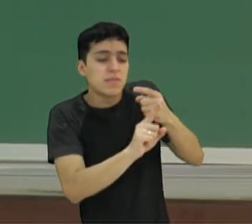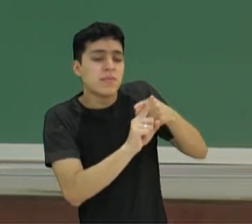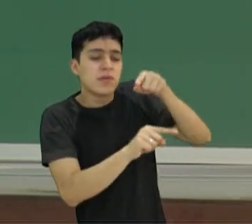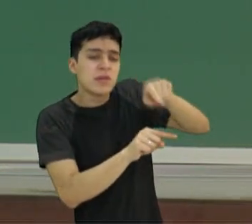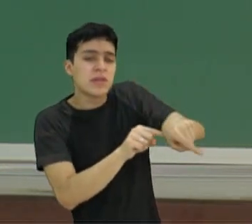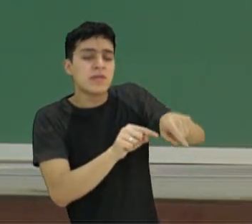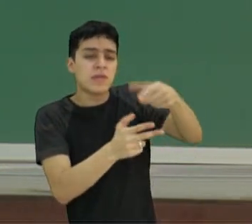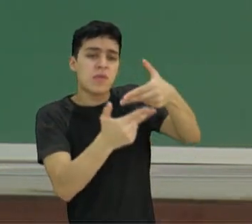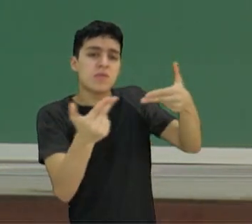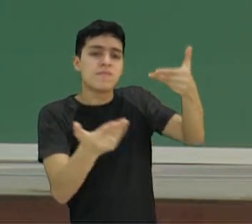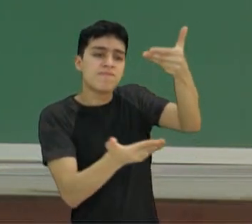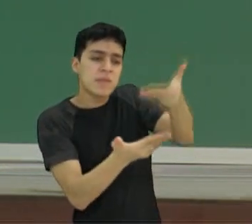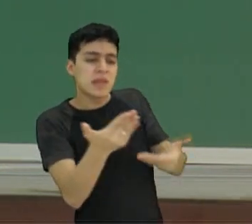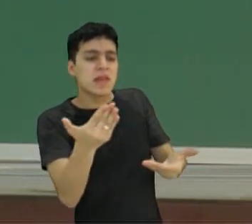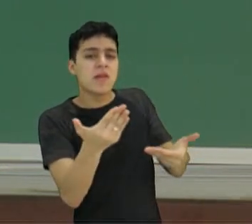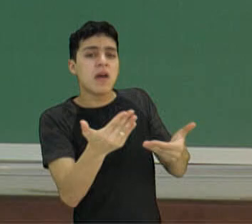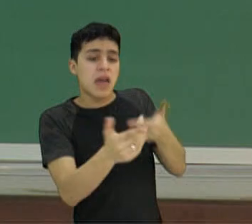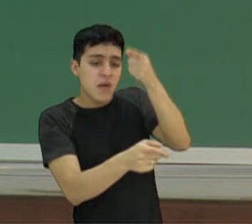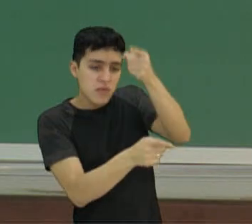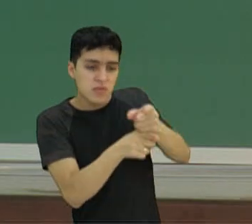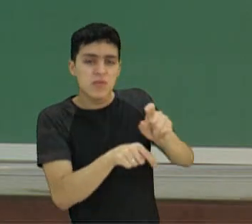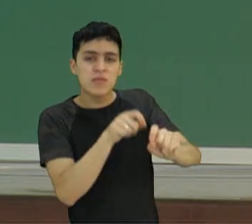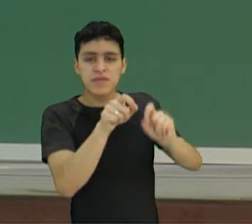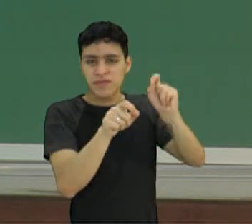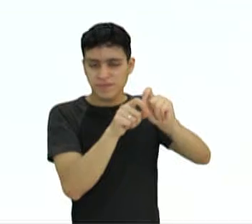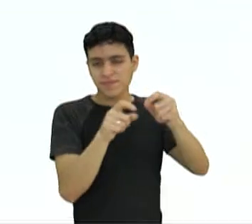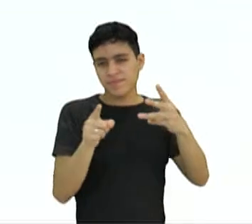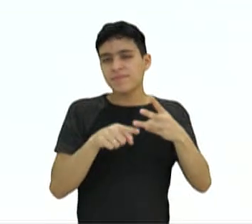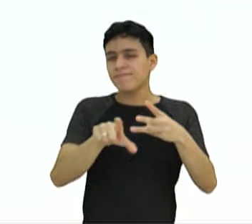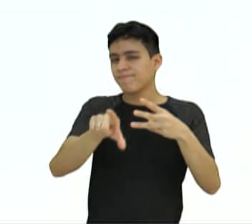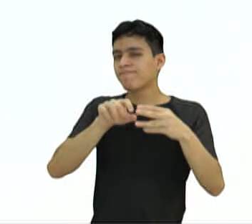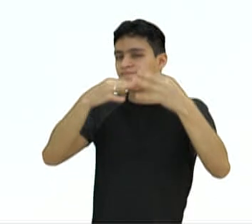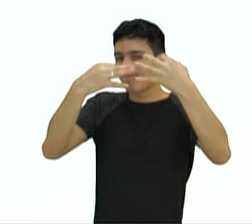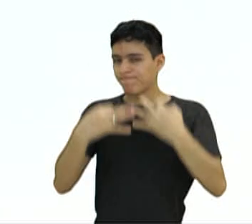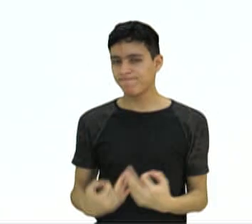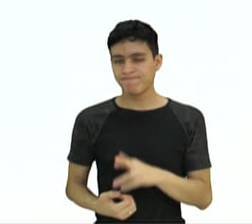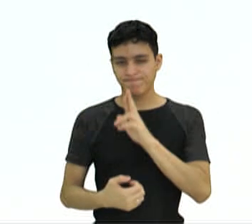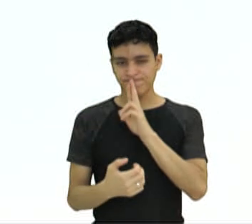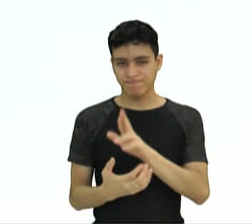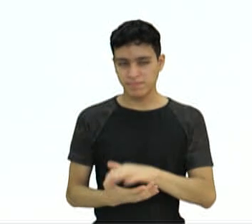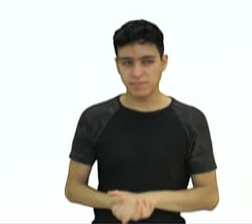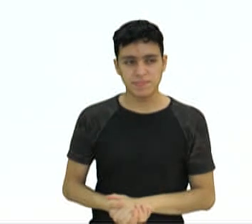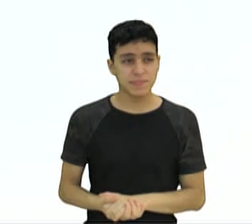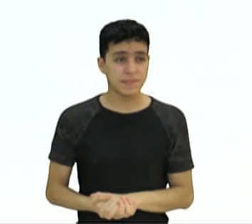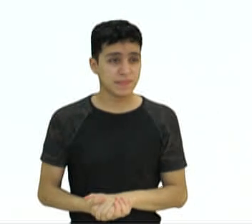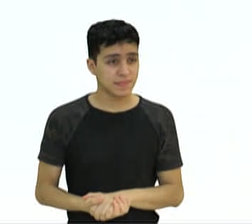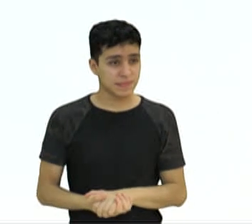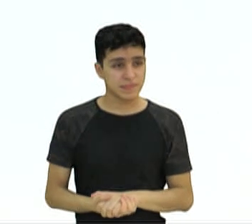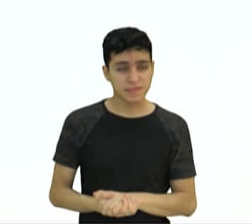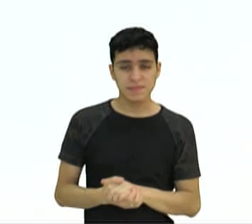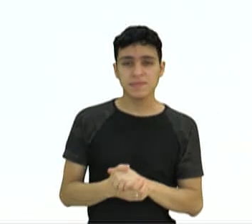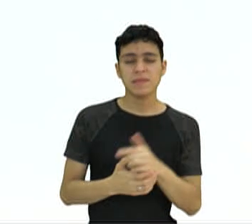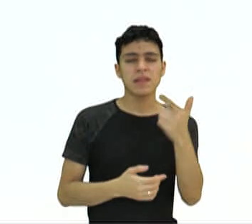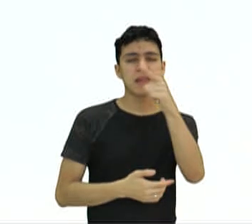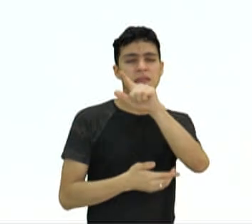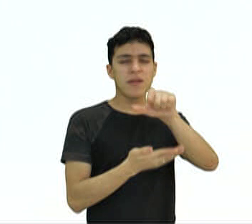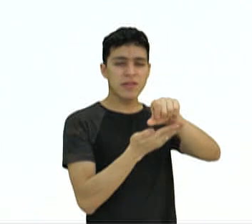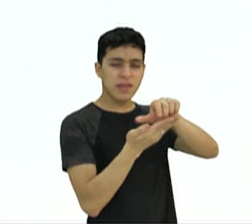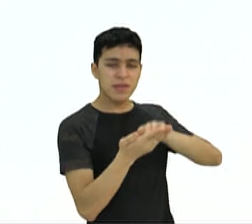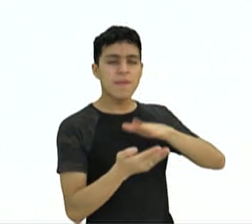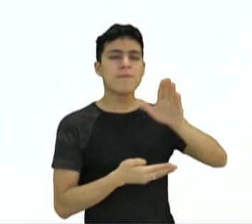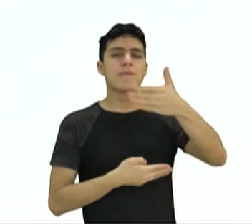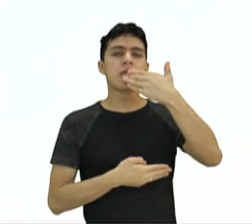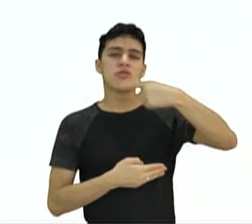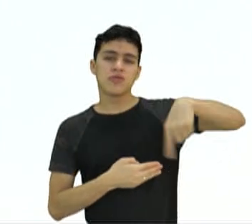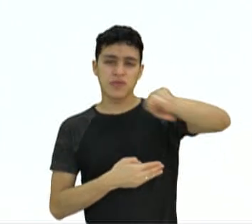foi perdido? Justamente a terceira opção é a resposta certa. Nessa outra atividade, eu tinha pedido para que